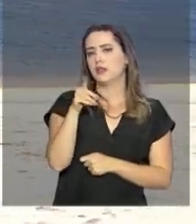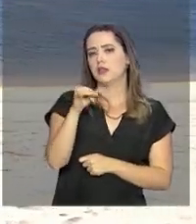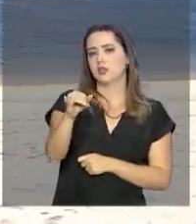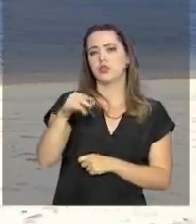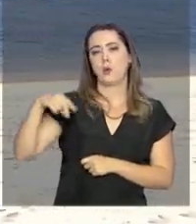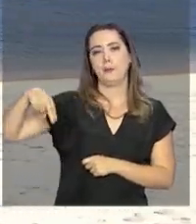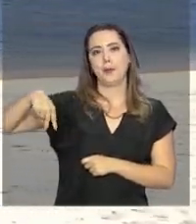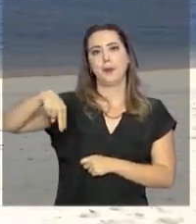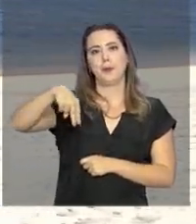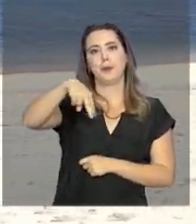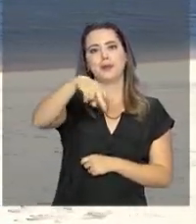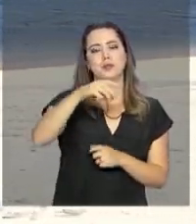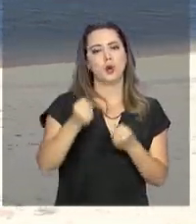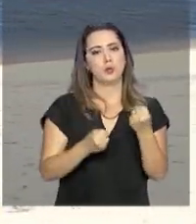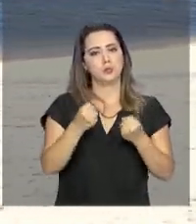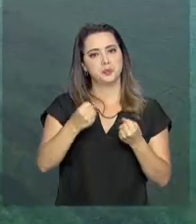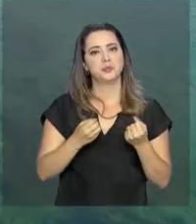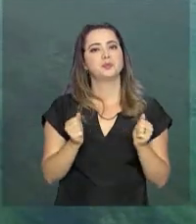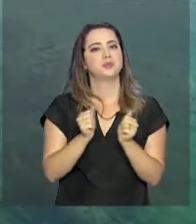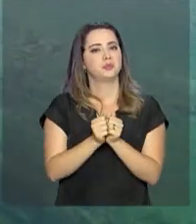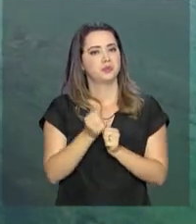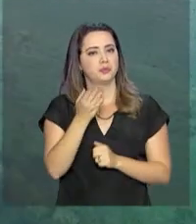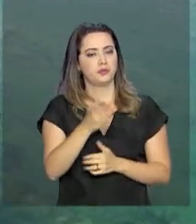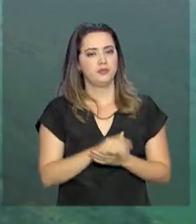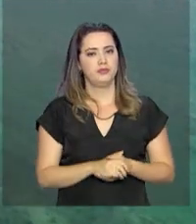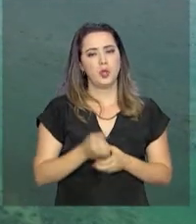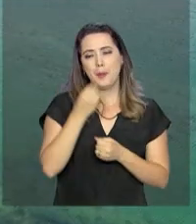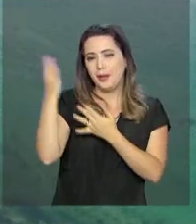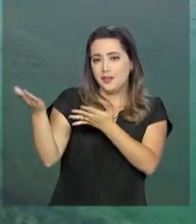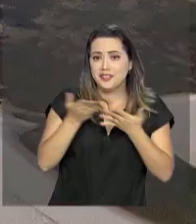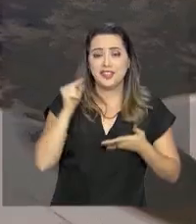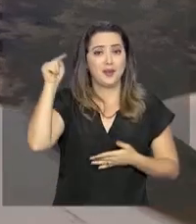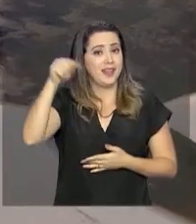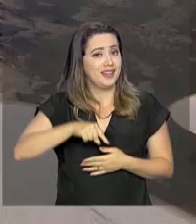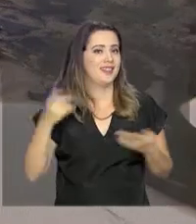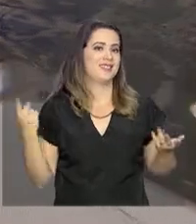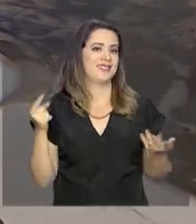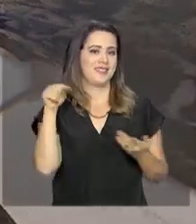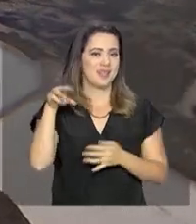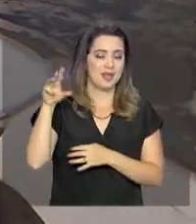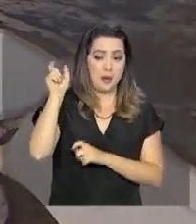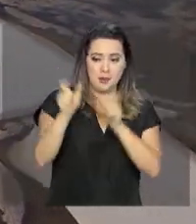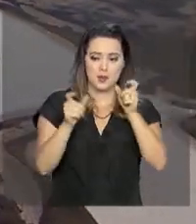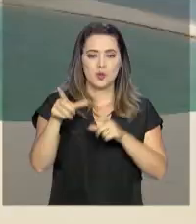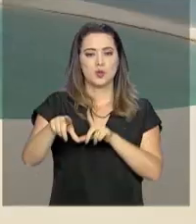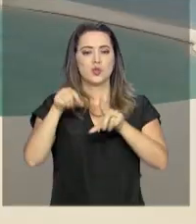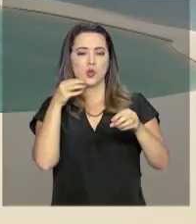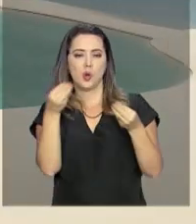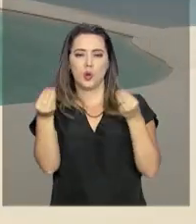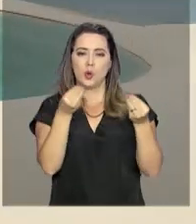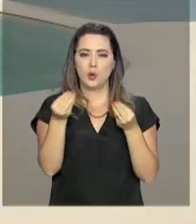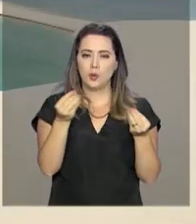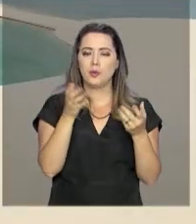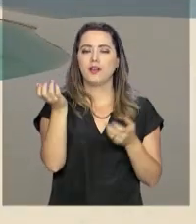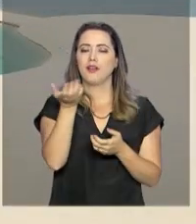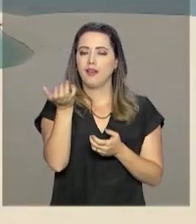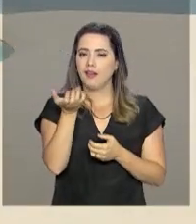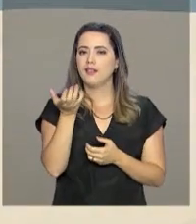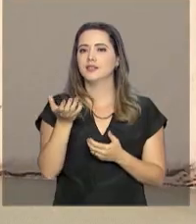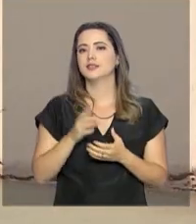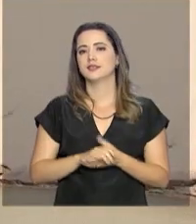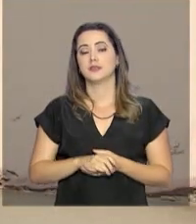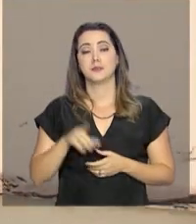bem vindos ao parque nacional dos lençóis maranhenses aqui o turista que escolhe o ritmo das batidas do coração